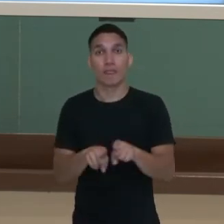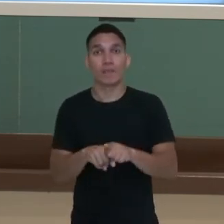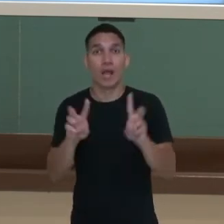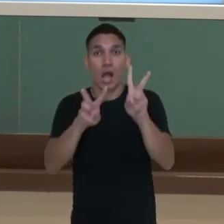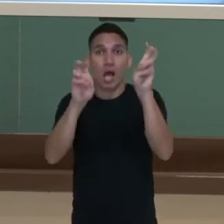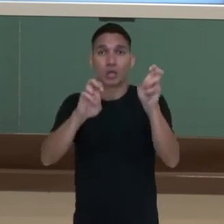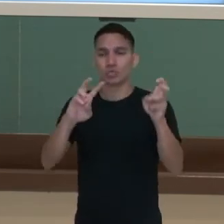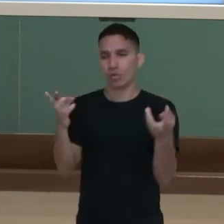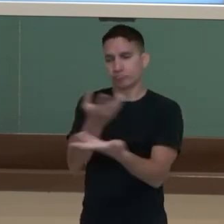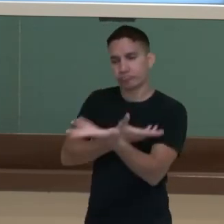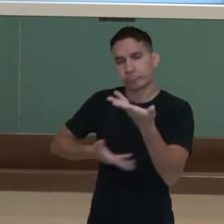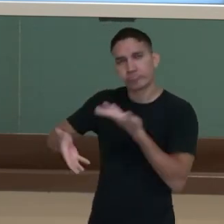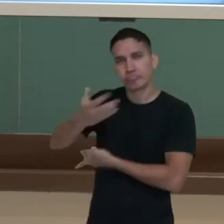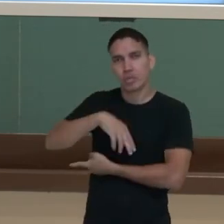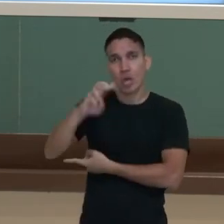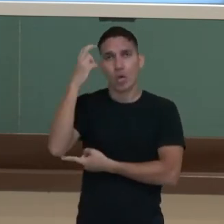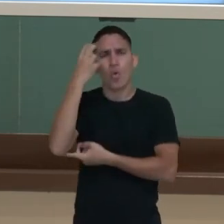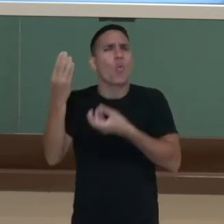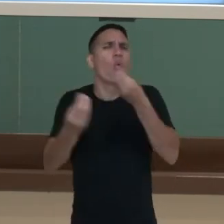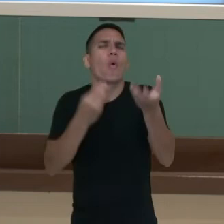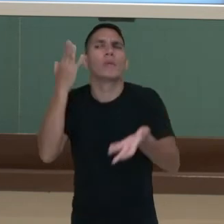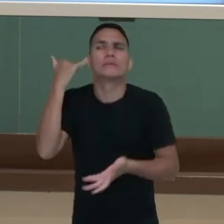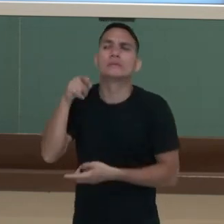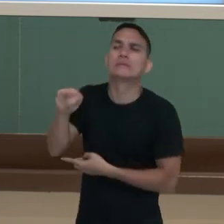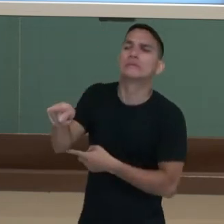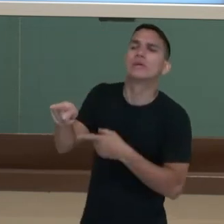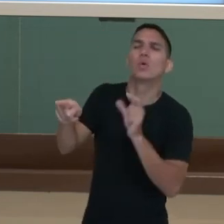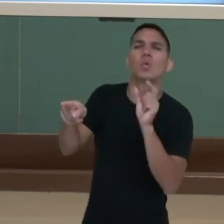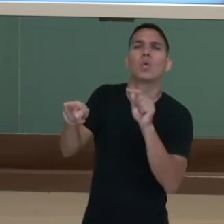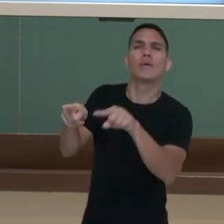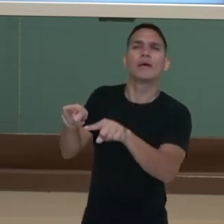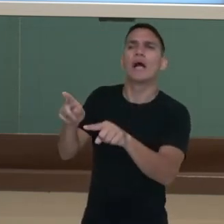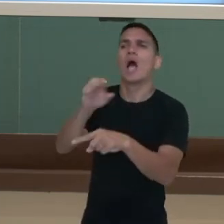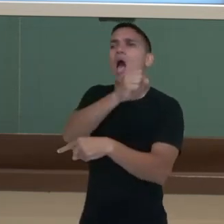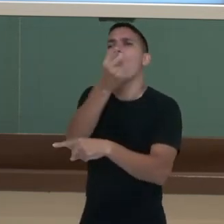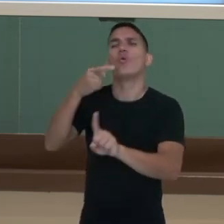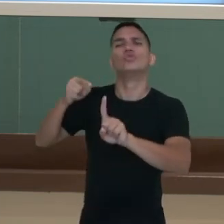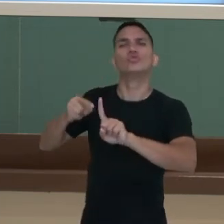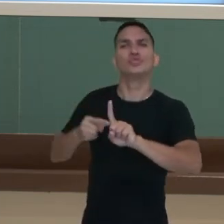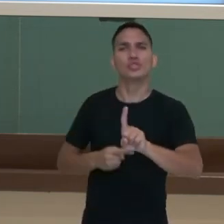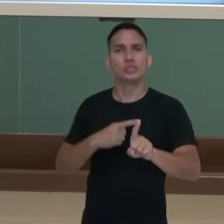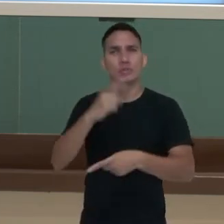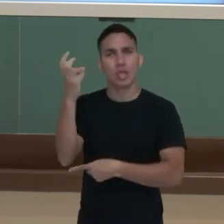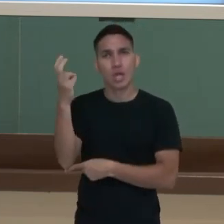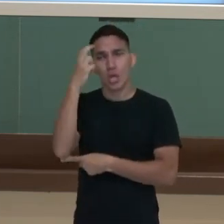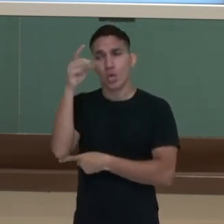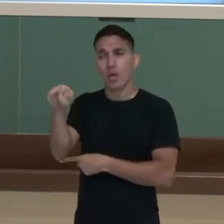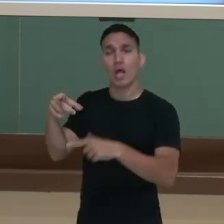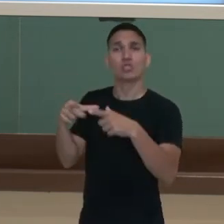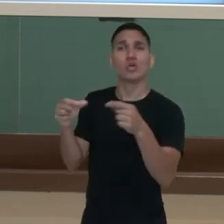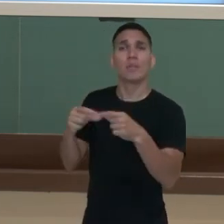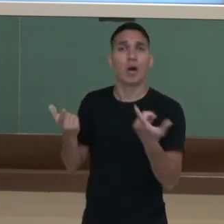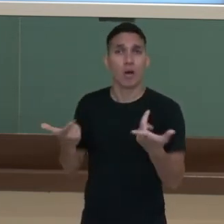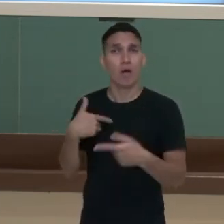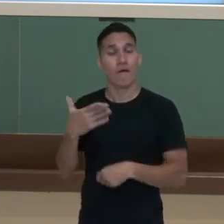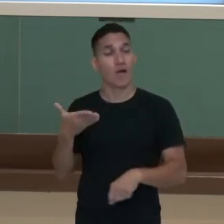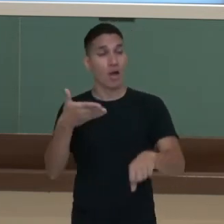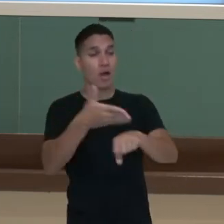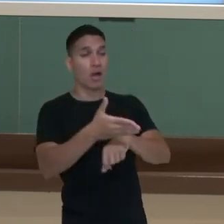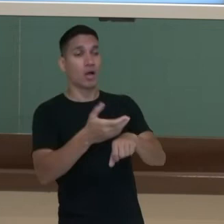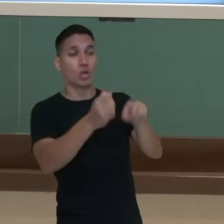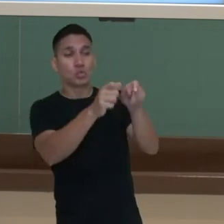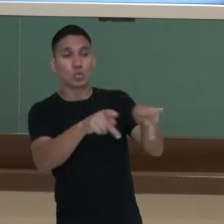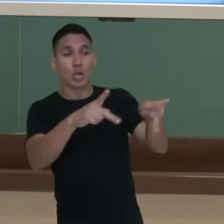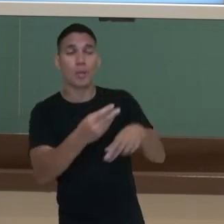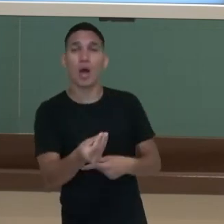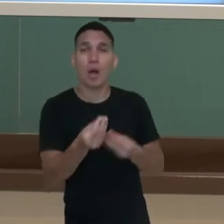cultura também, ok? Como é que você conhece, por exemplo, alguns tipos de culturas do Japão? Você vai ao shopping, por exemplo, come